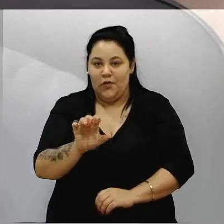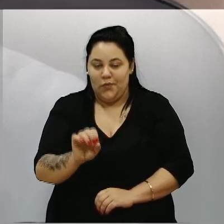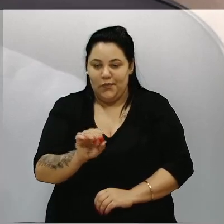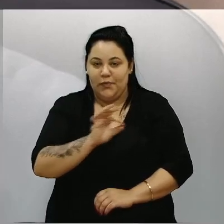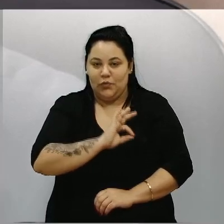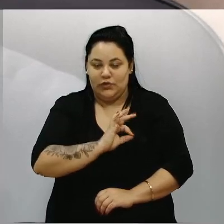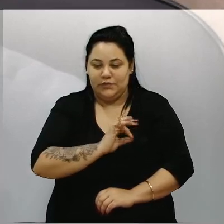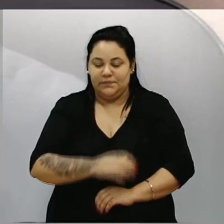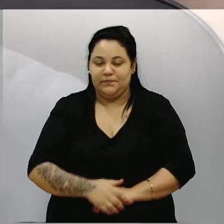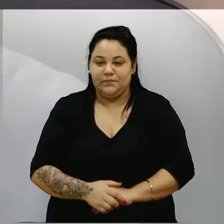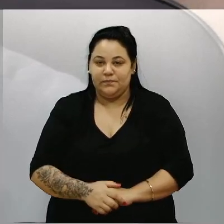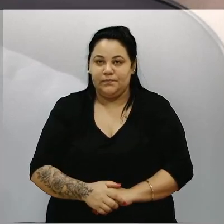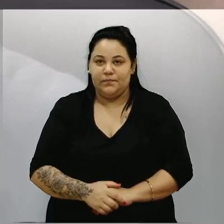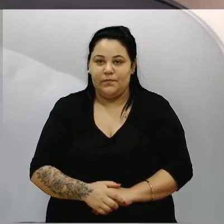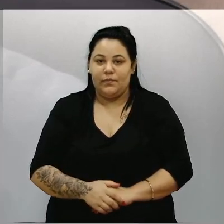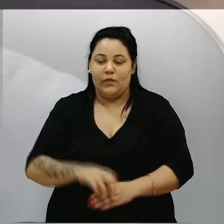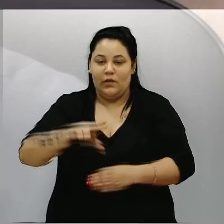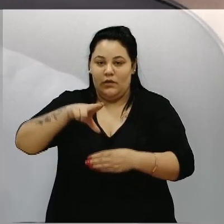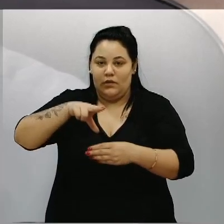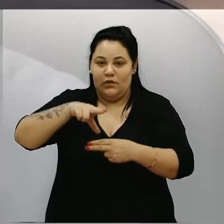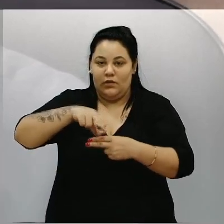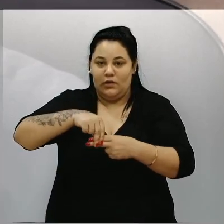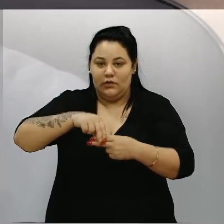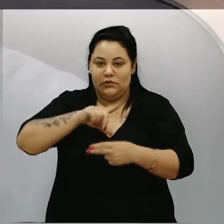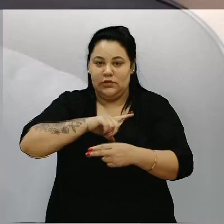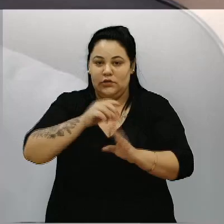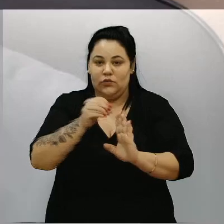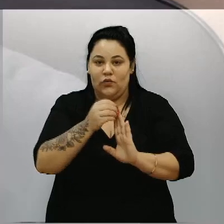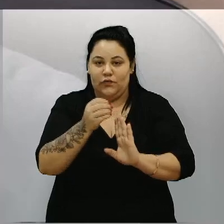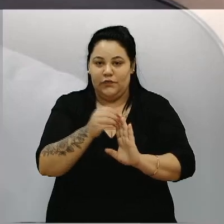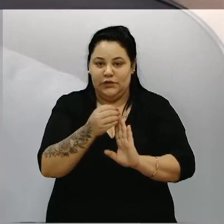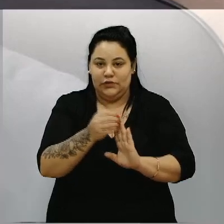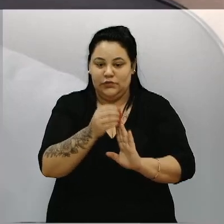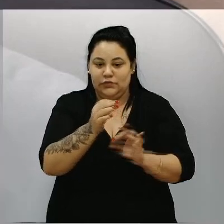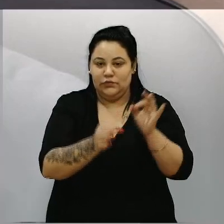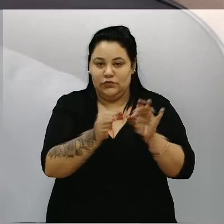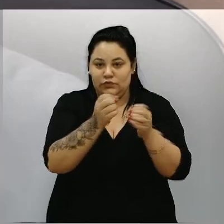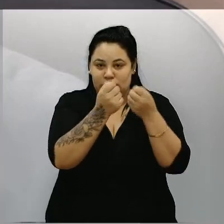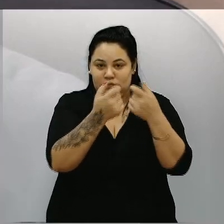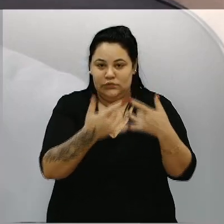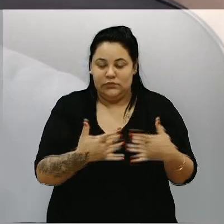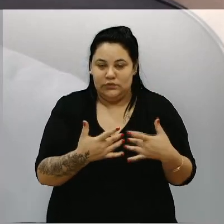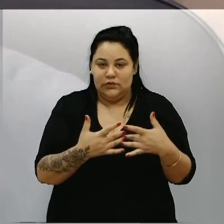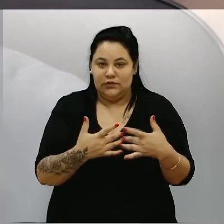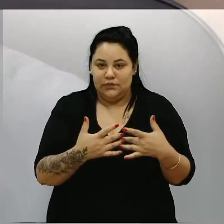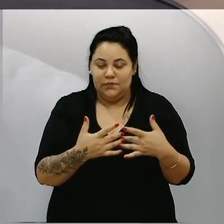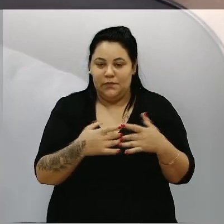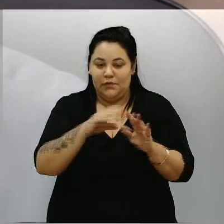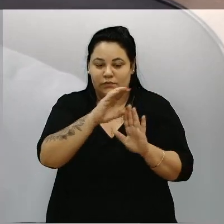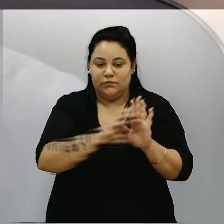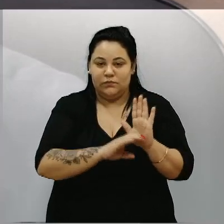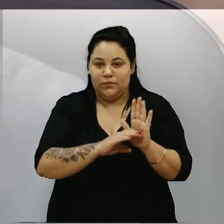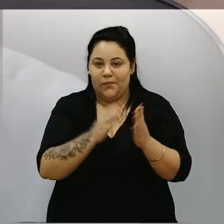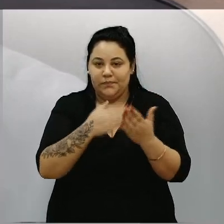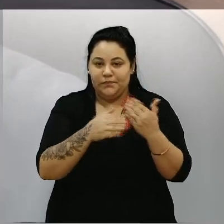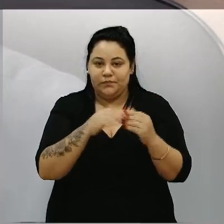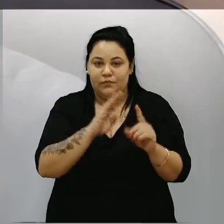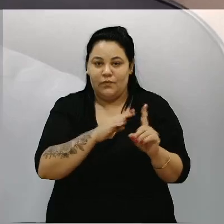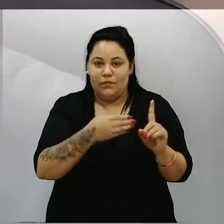Militar. Em anexo, segue ofício contendo justificativa e currículos dos profissionais homenageados, atendendo ao disposto no Decreto Legislativo